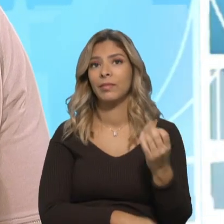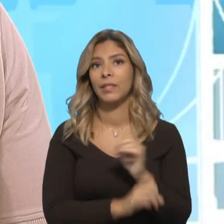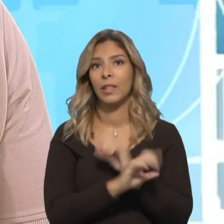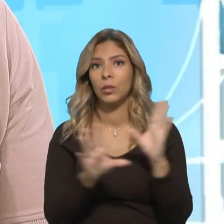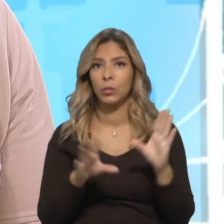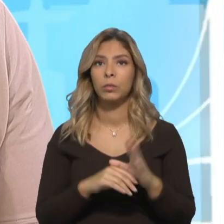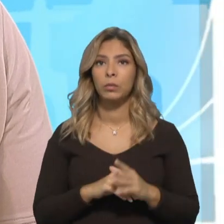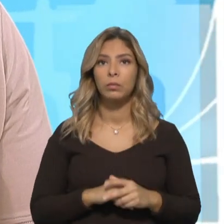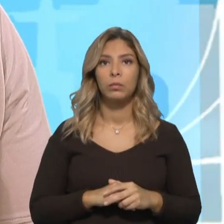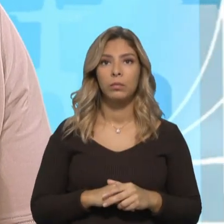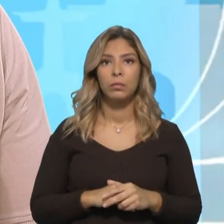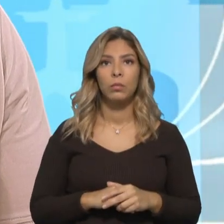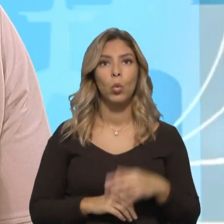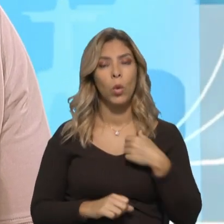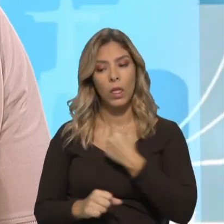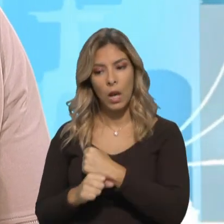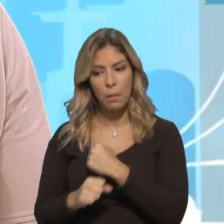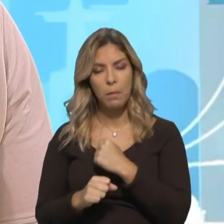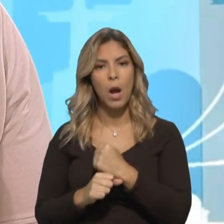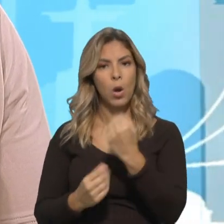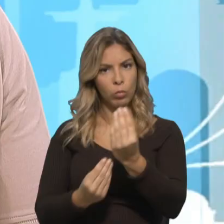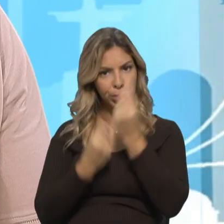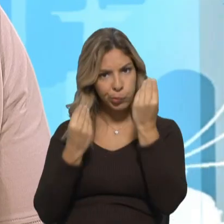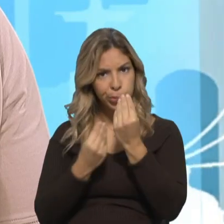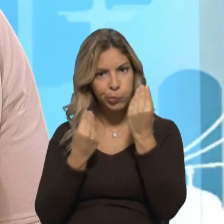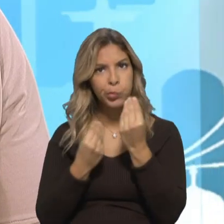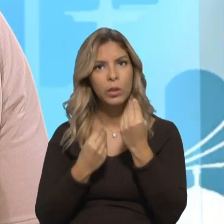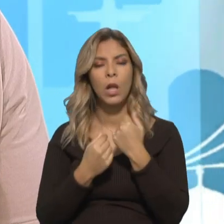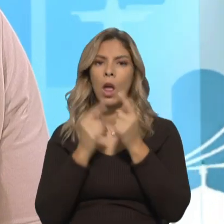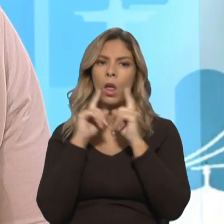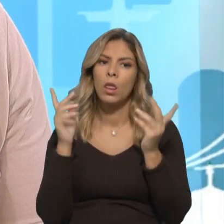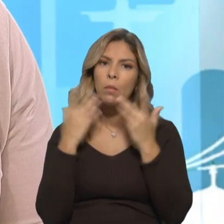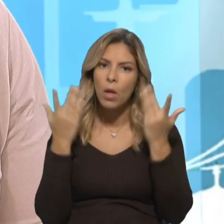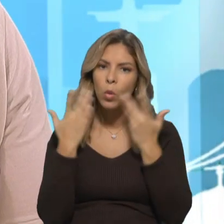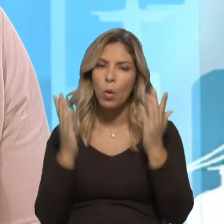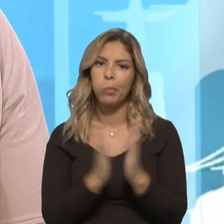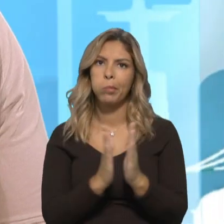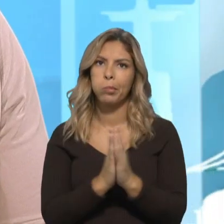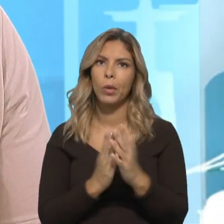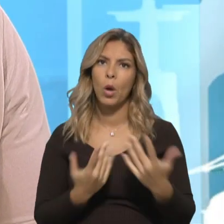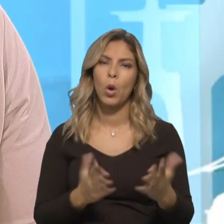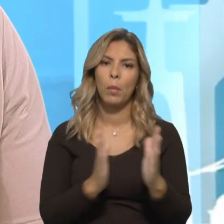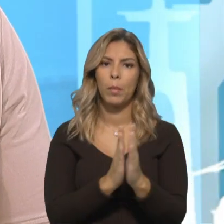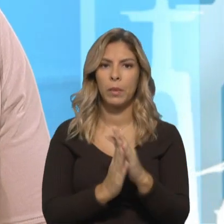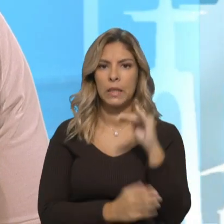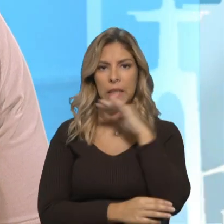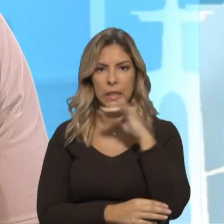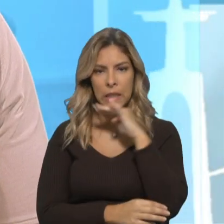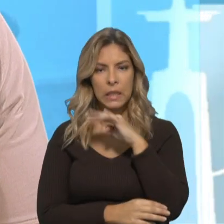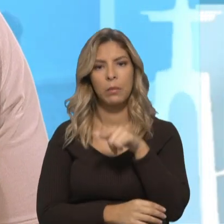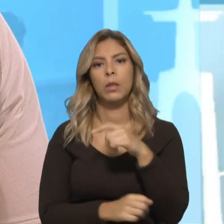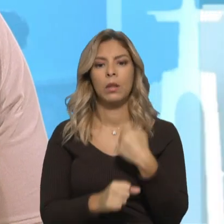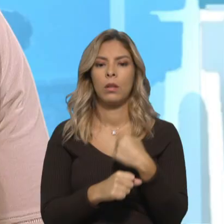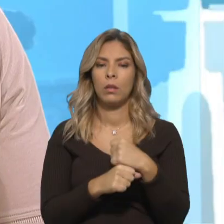de ter feito o meu trabalho como catequista, animador paroquial também, porque agora estou na paróquia de Sintra e também faço este trabalho de